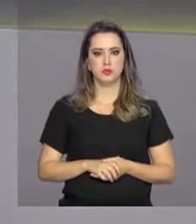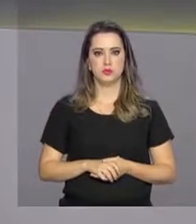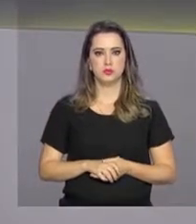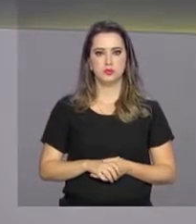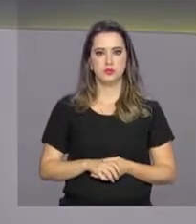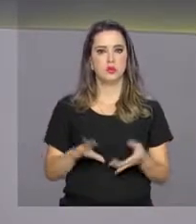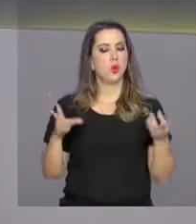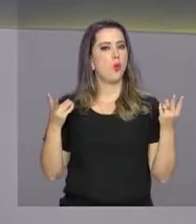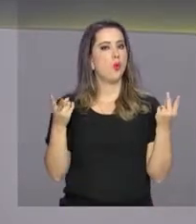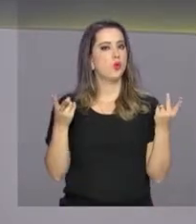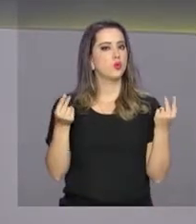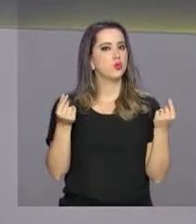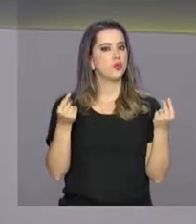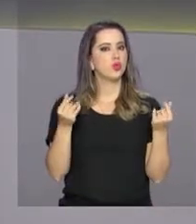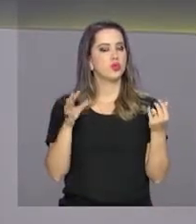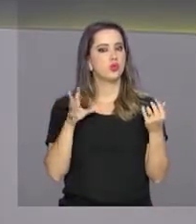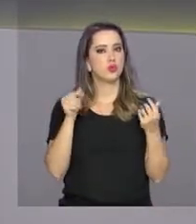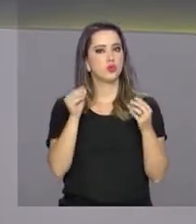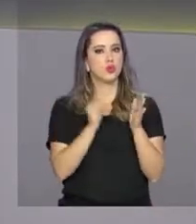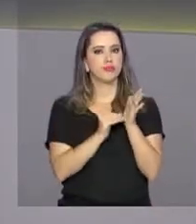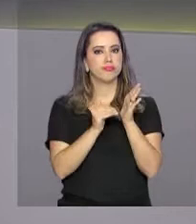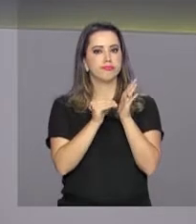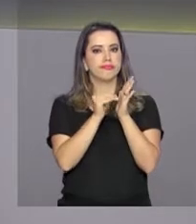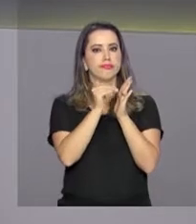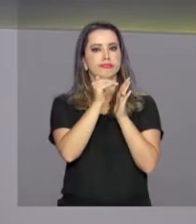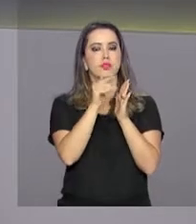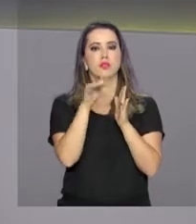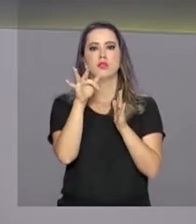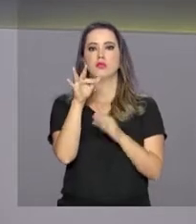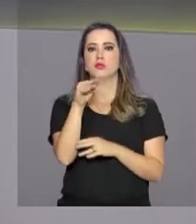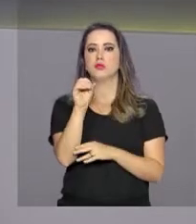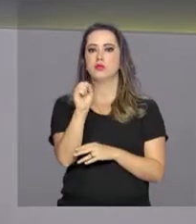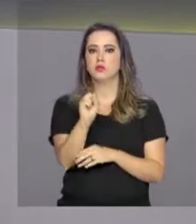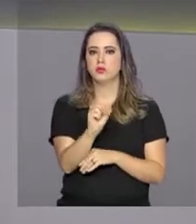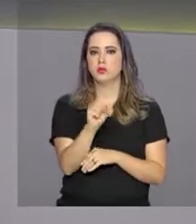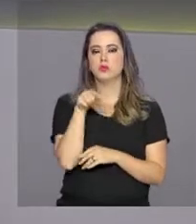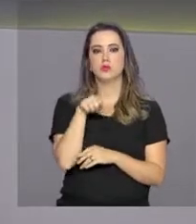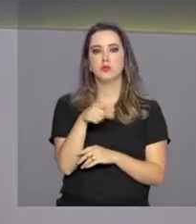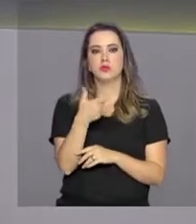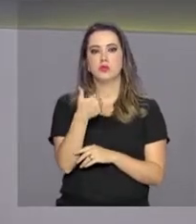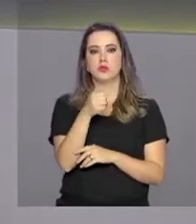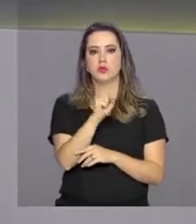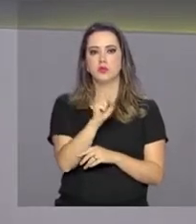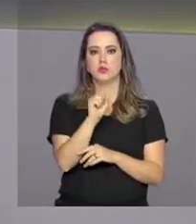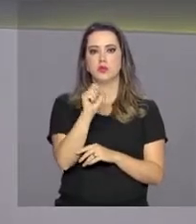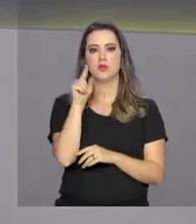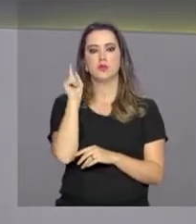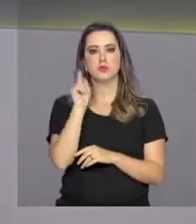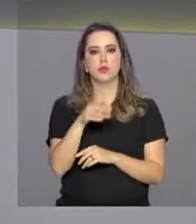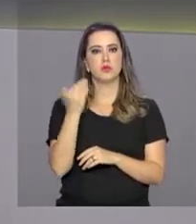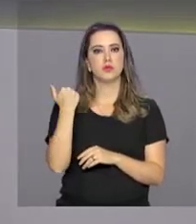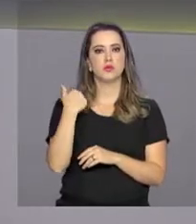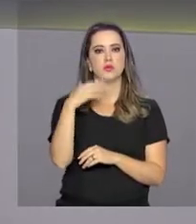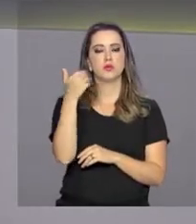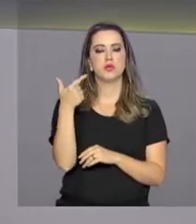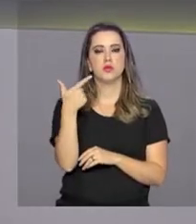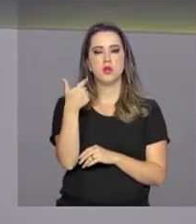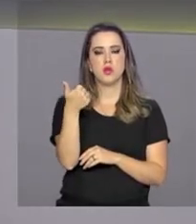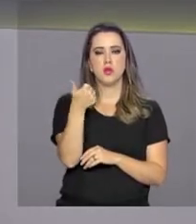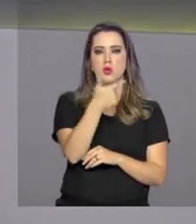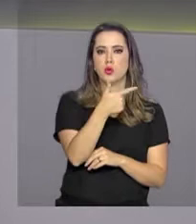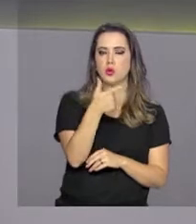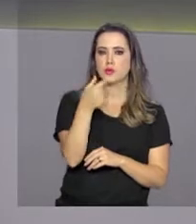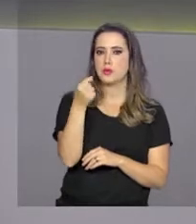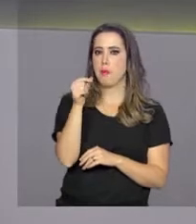O rendimento total do FGTS, o Fundo de Garantia do Tempo de Serviço, em 2018, foi de mais de 12 bilhões